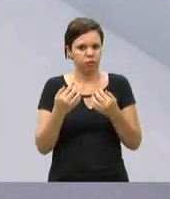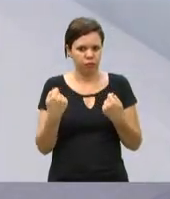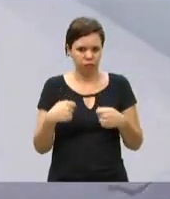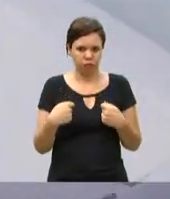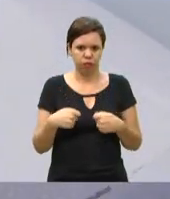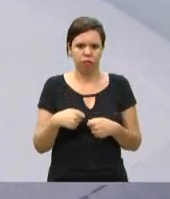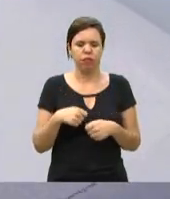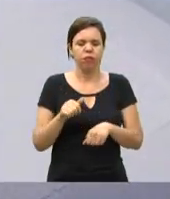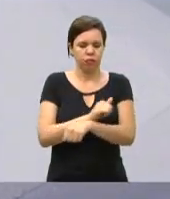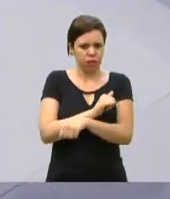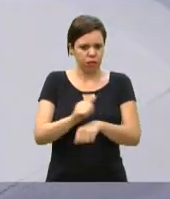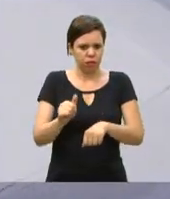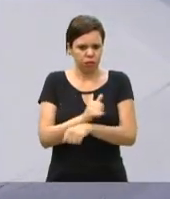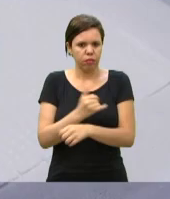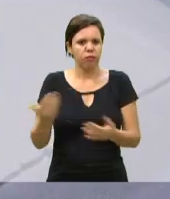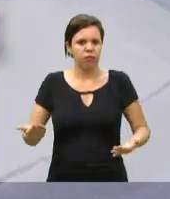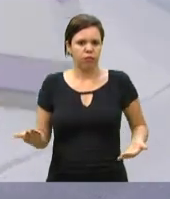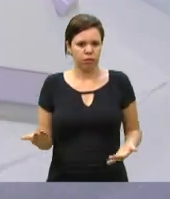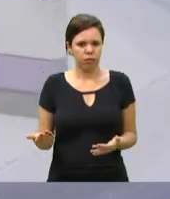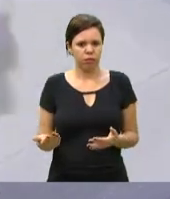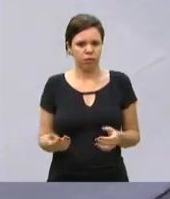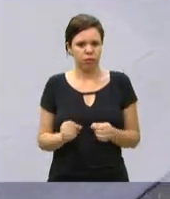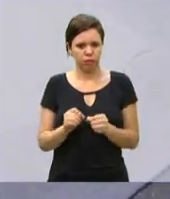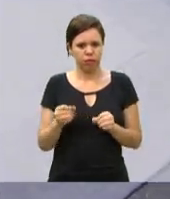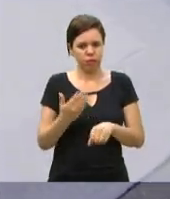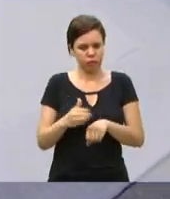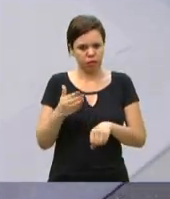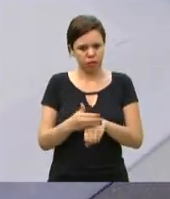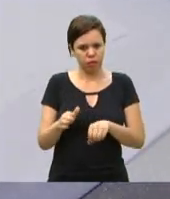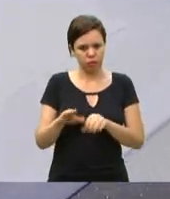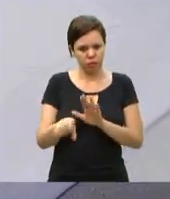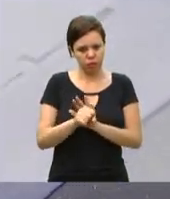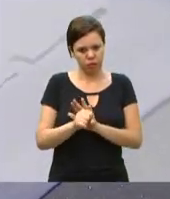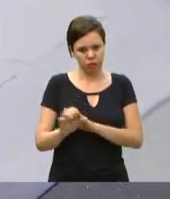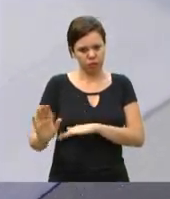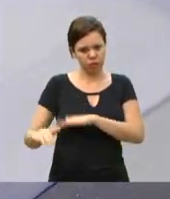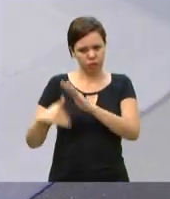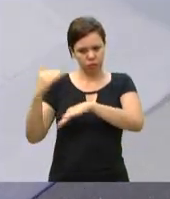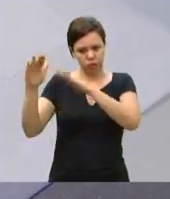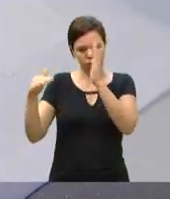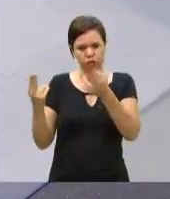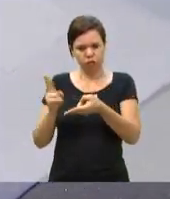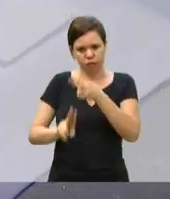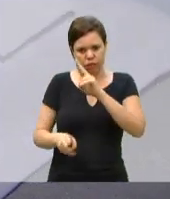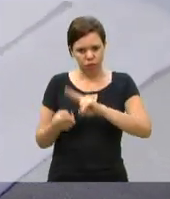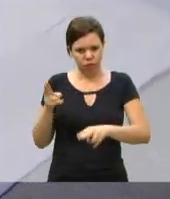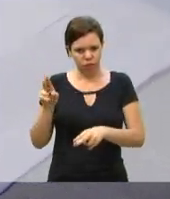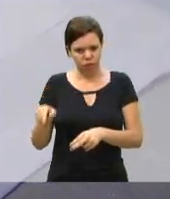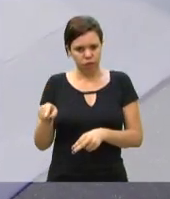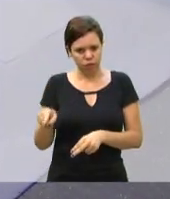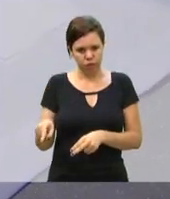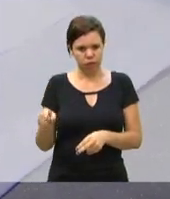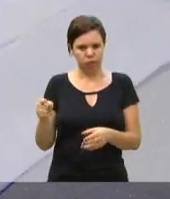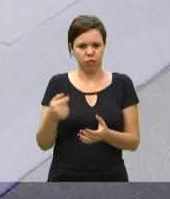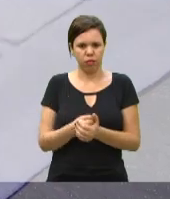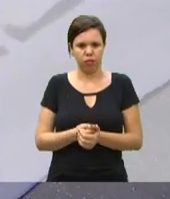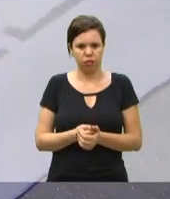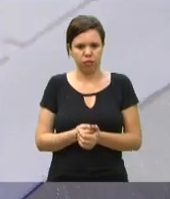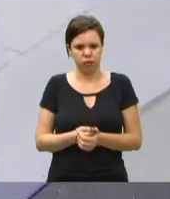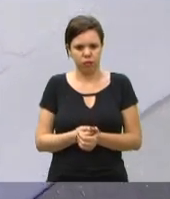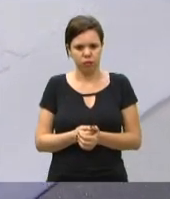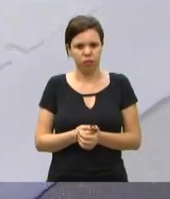verdade, as estratégias hoje que são aplicadas para o desenvolvimento de habilidades dentro